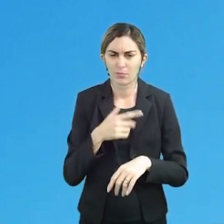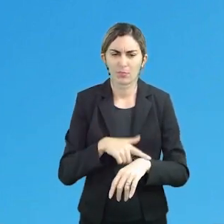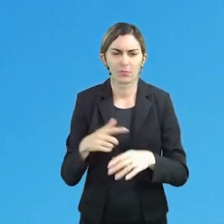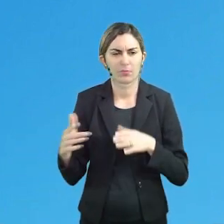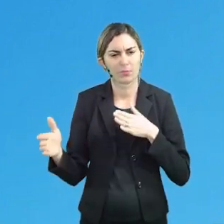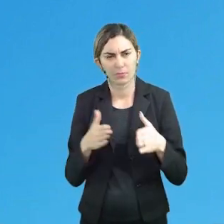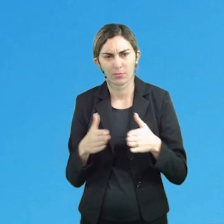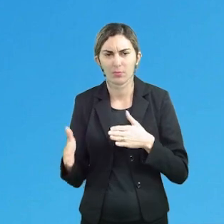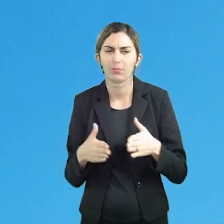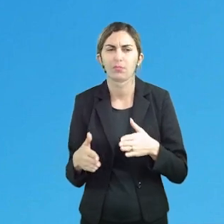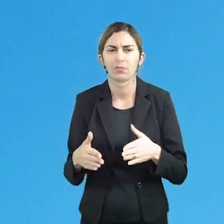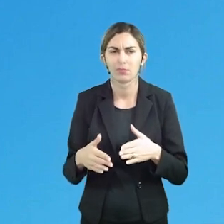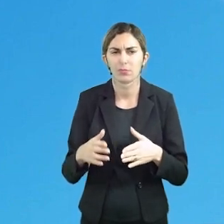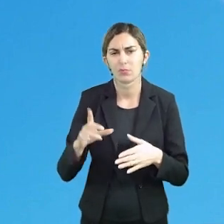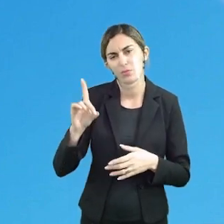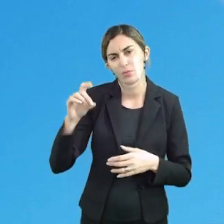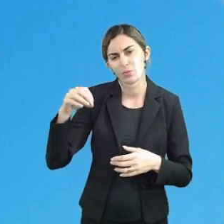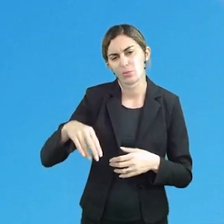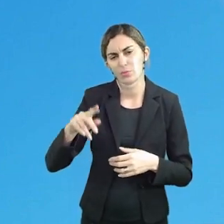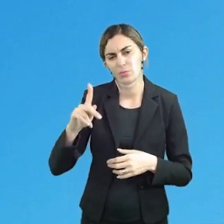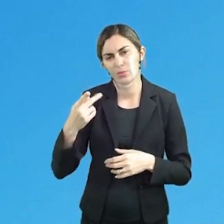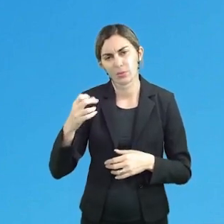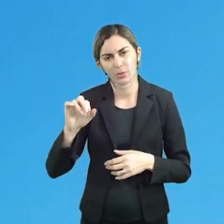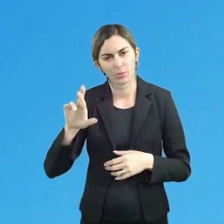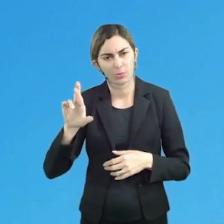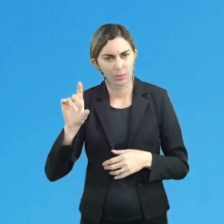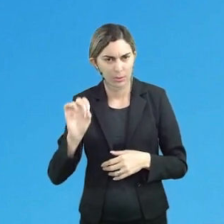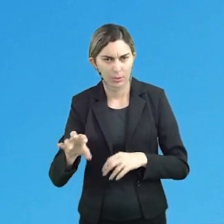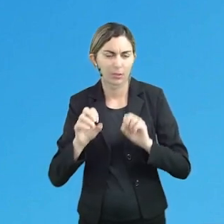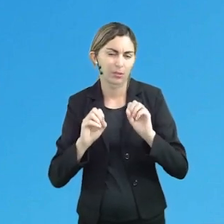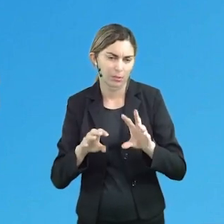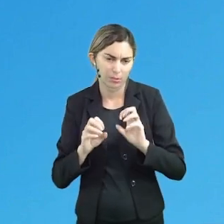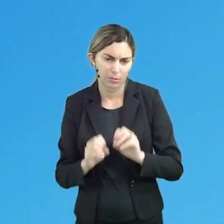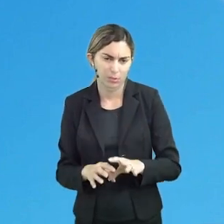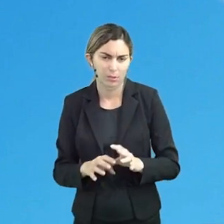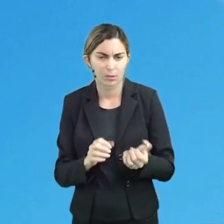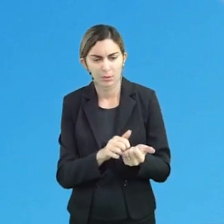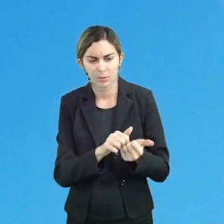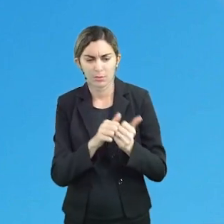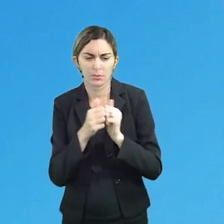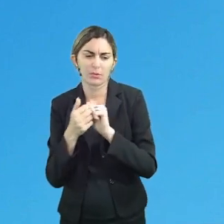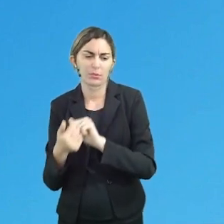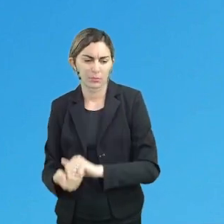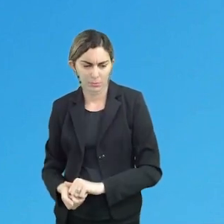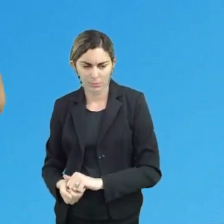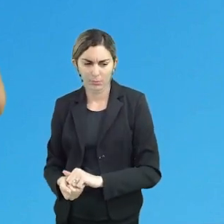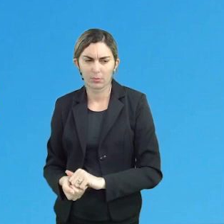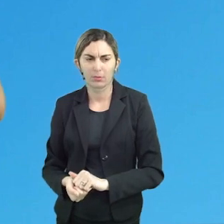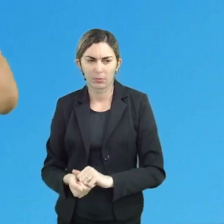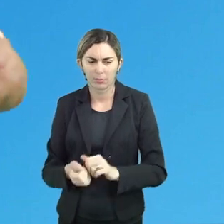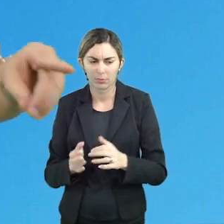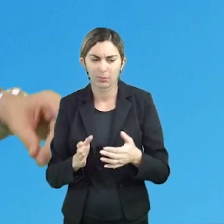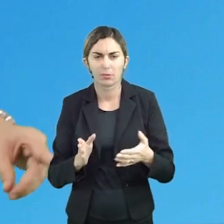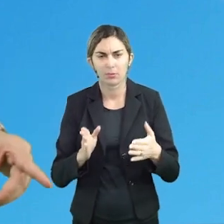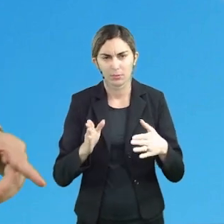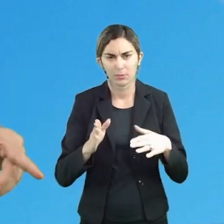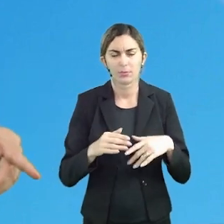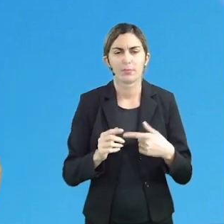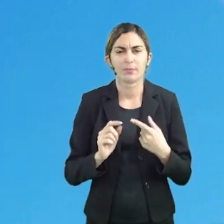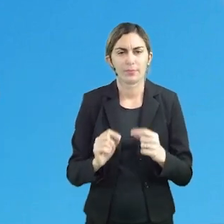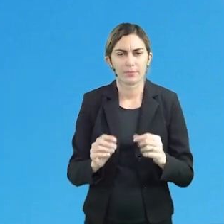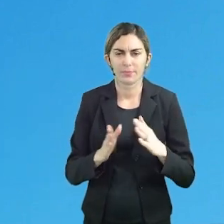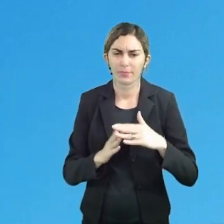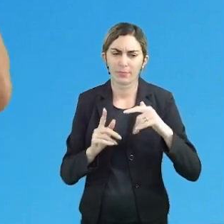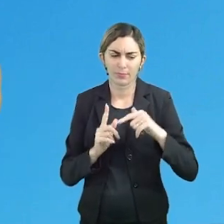tempos modernos que Dom Helder pregava? Que é justamente essa adaptação da igreja à realidade